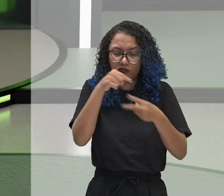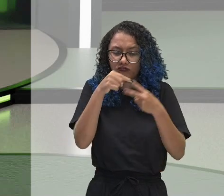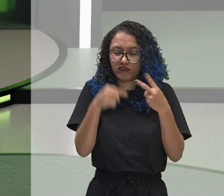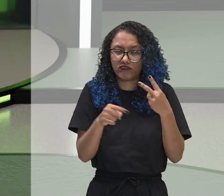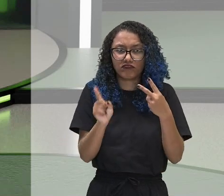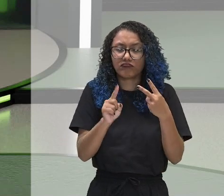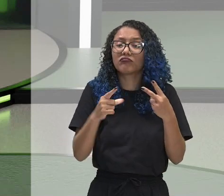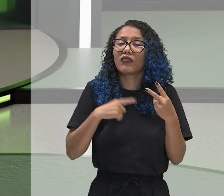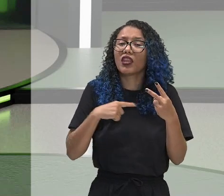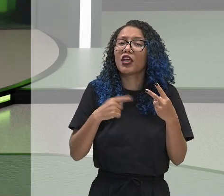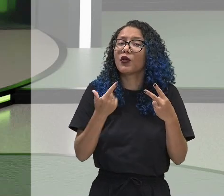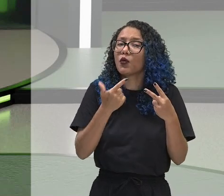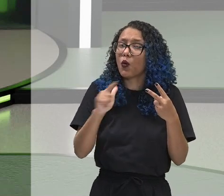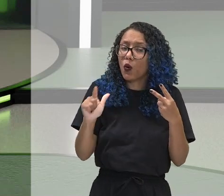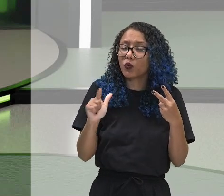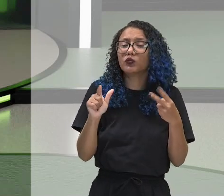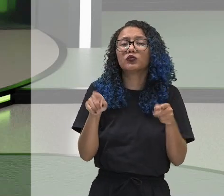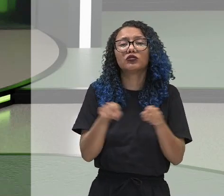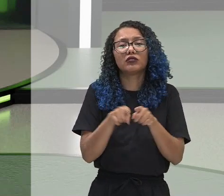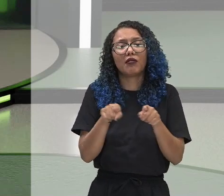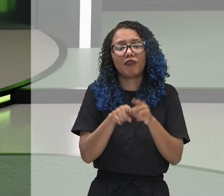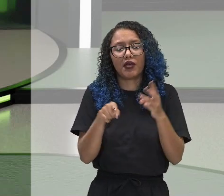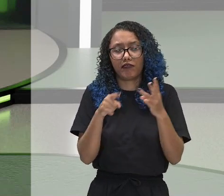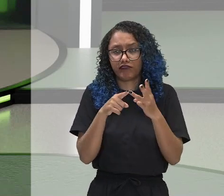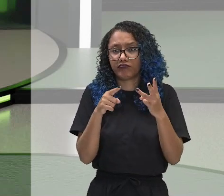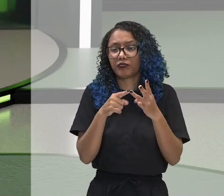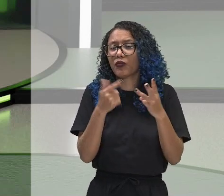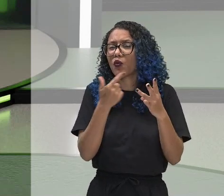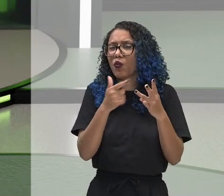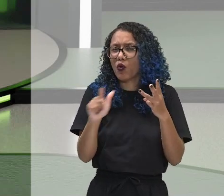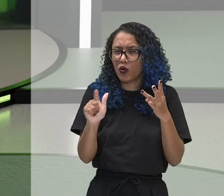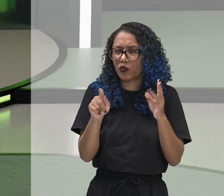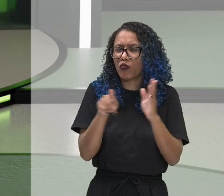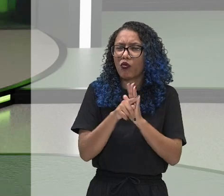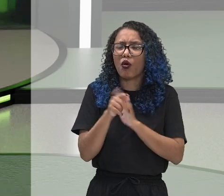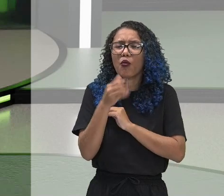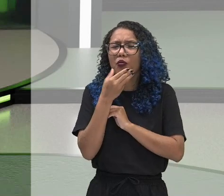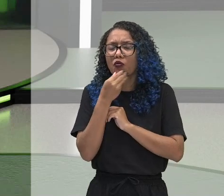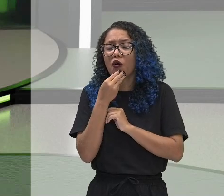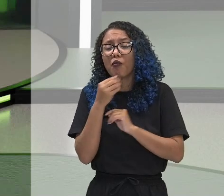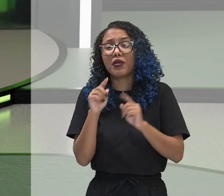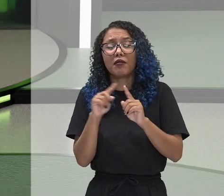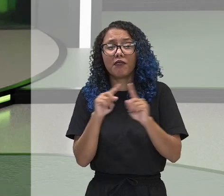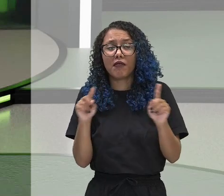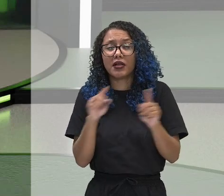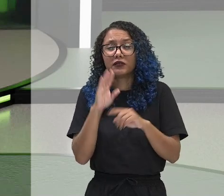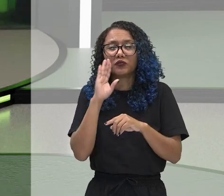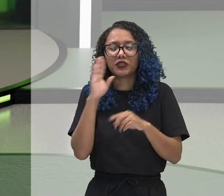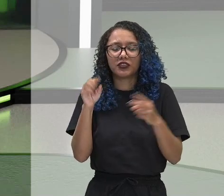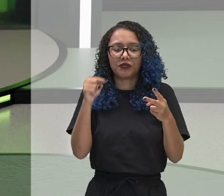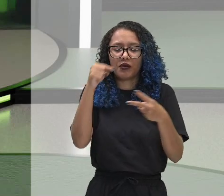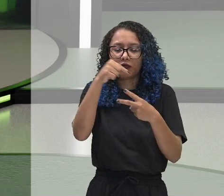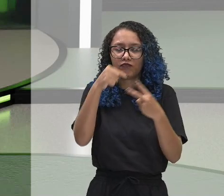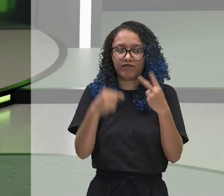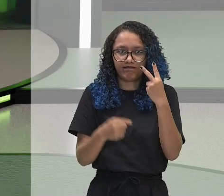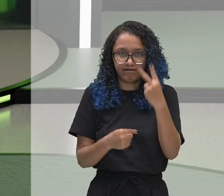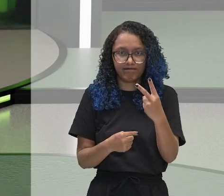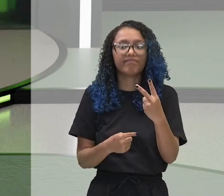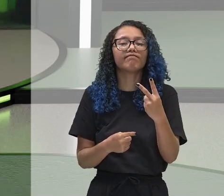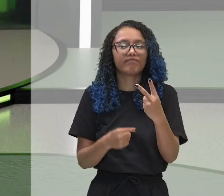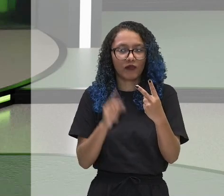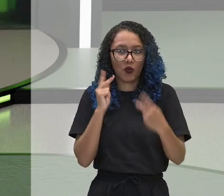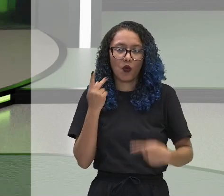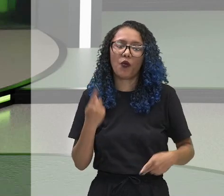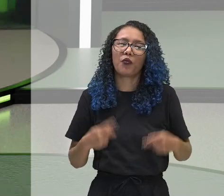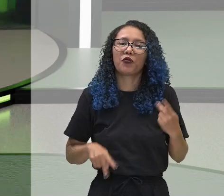eles a testosterona em quantidade menor, mas eu trago aqui como referência para vocês esses dois hormônios. Agora vamos